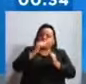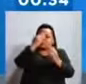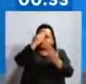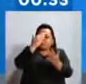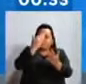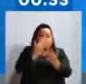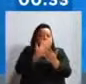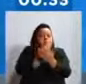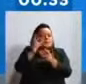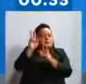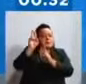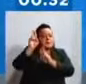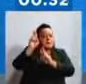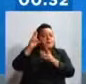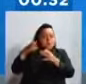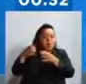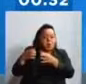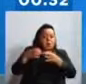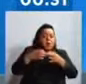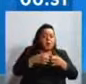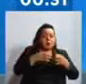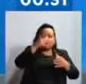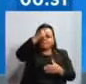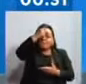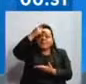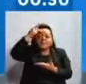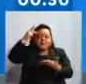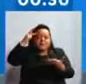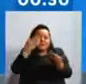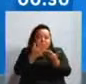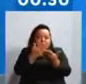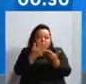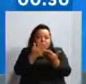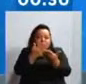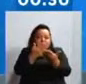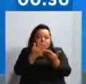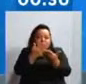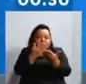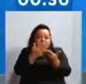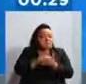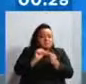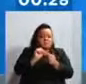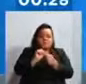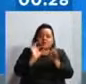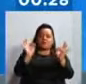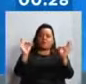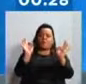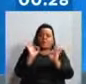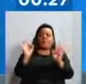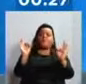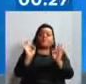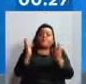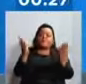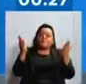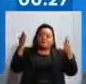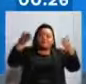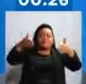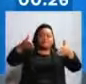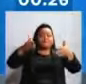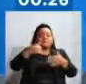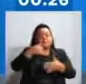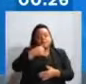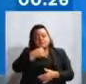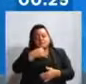sua esperança nesses grupos, nessas pessoas que aí estão e nada falta falar, o reflexo é esse, é tristeza,